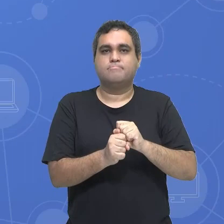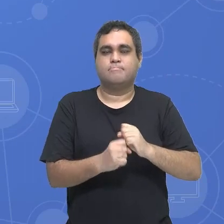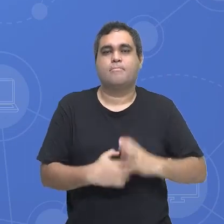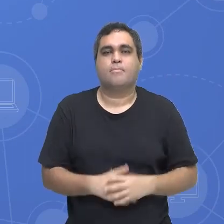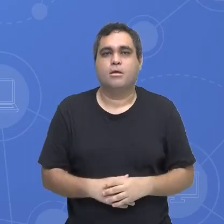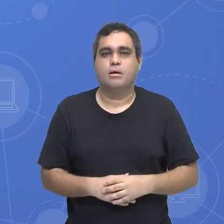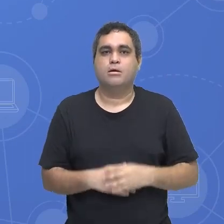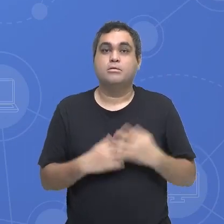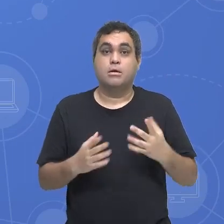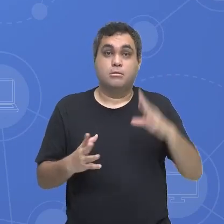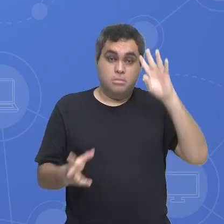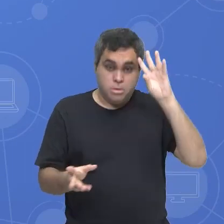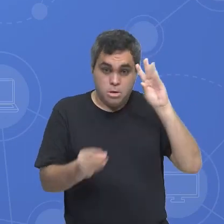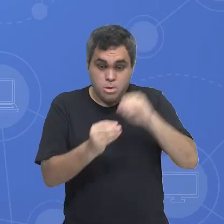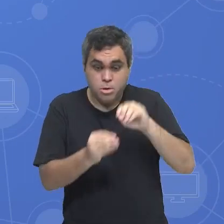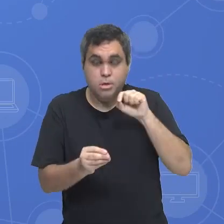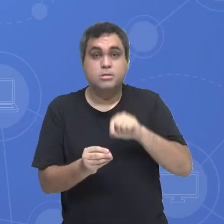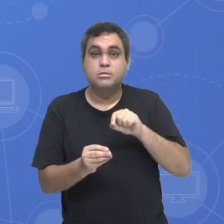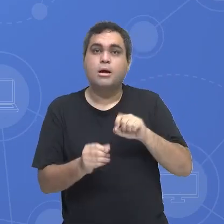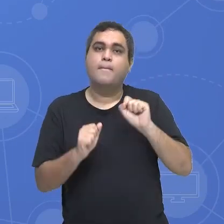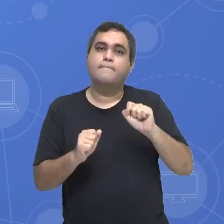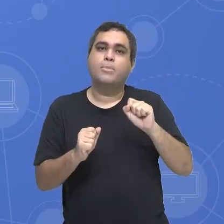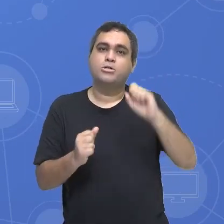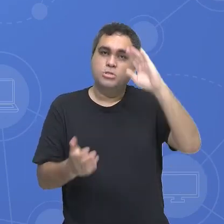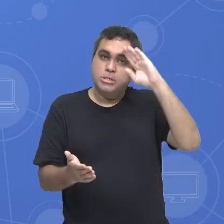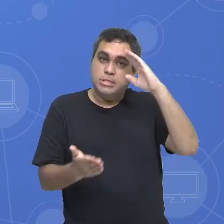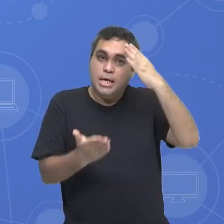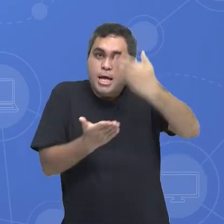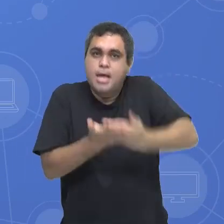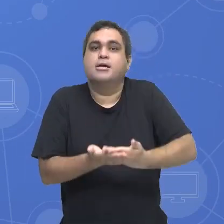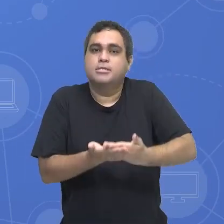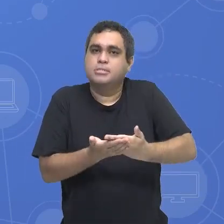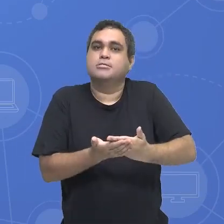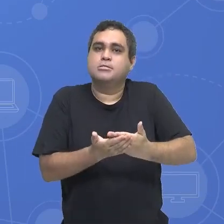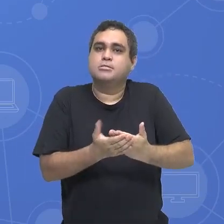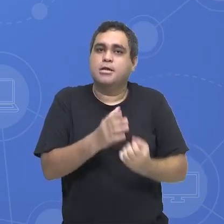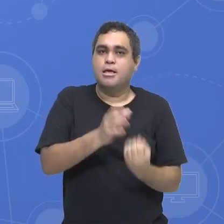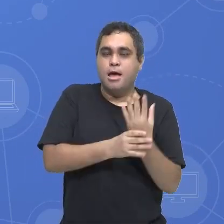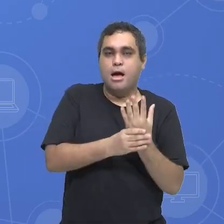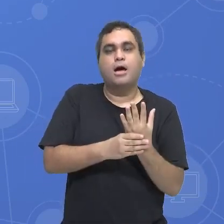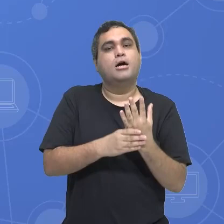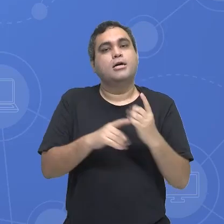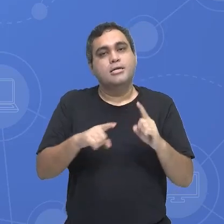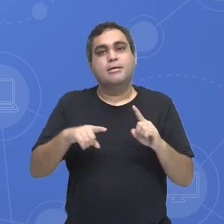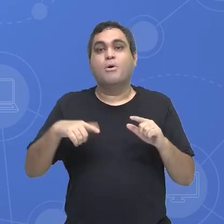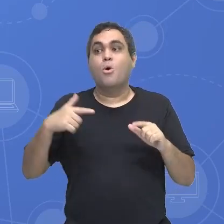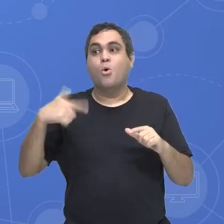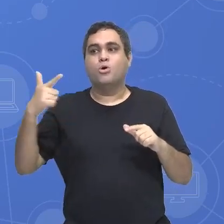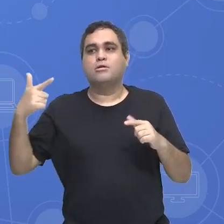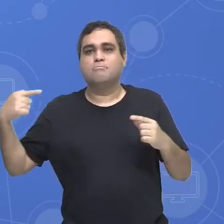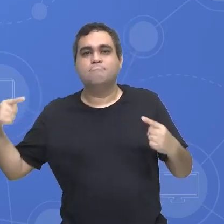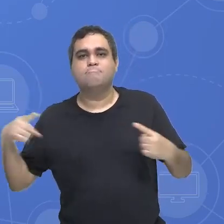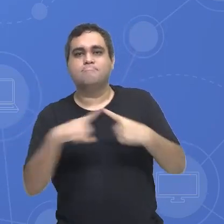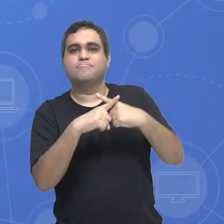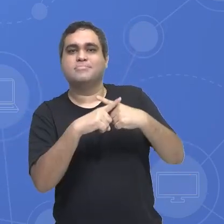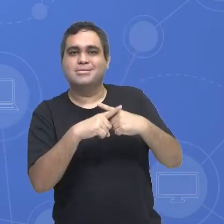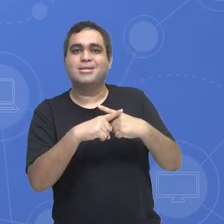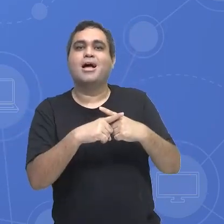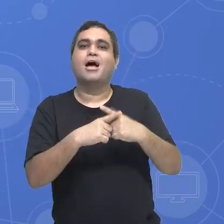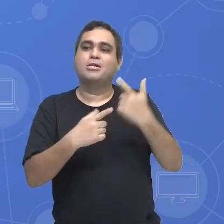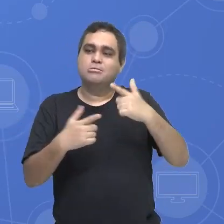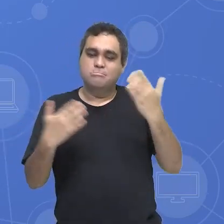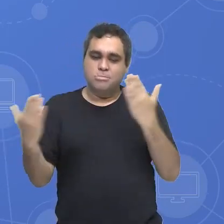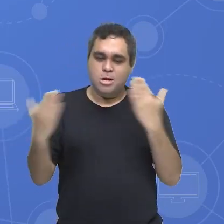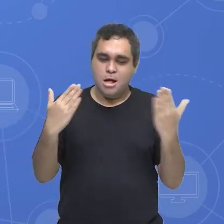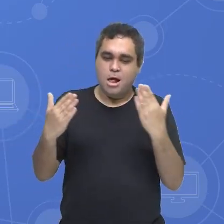tese, que vai gerar, né, uma nova tese, uma antitese e depois outra